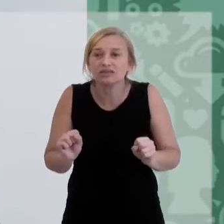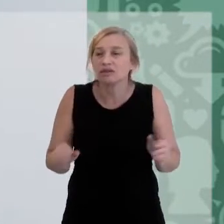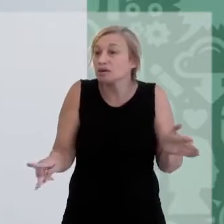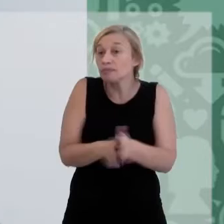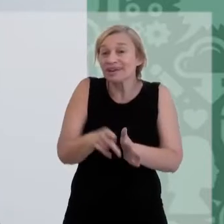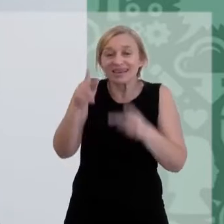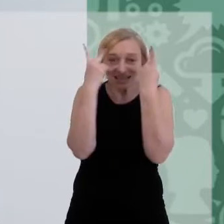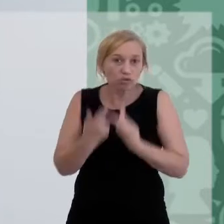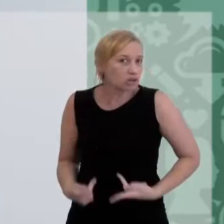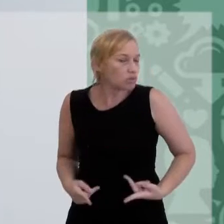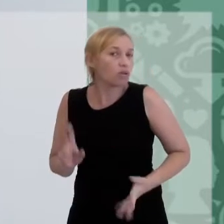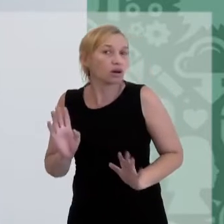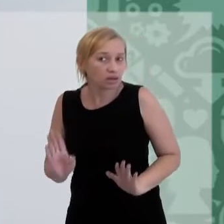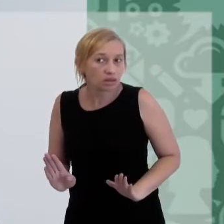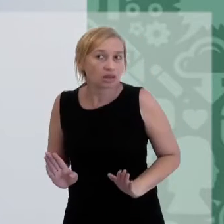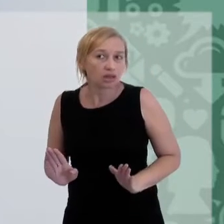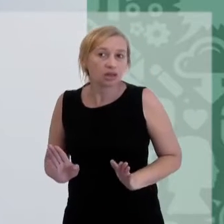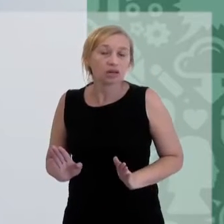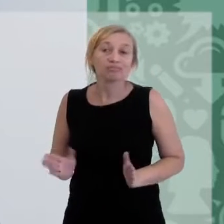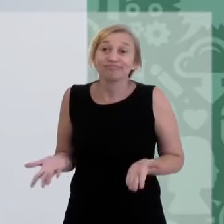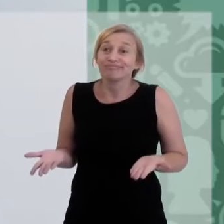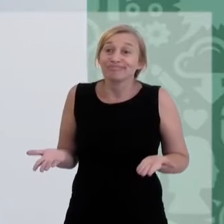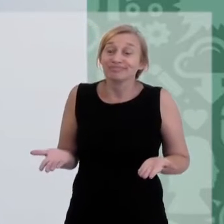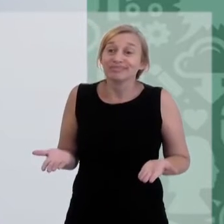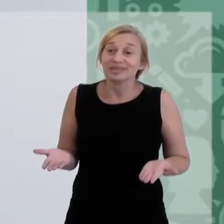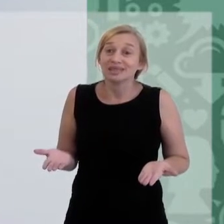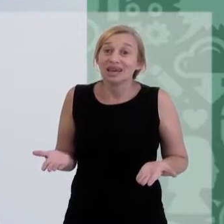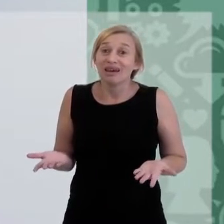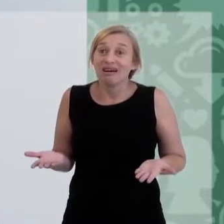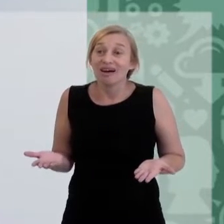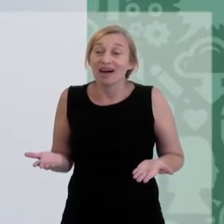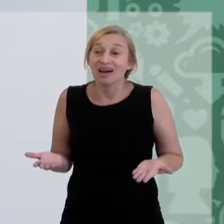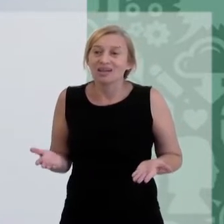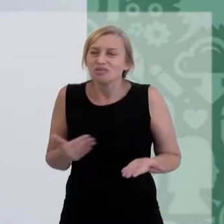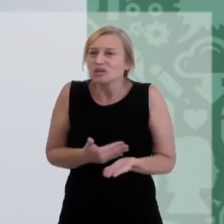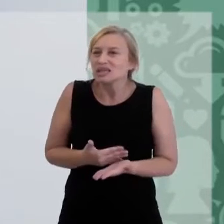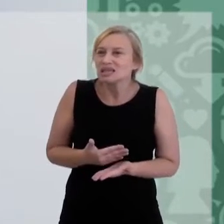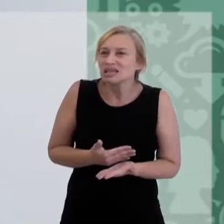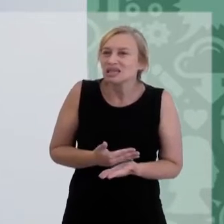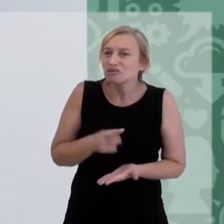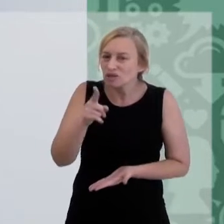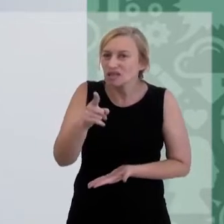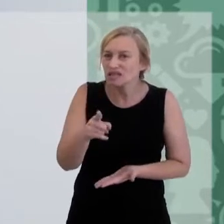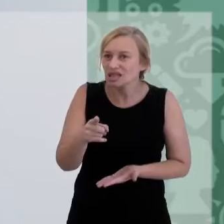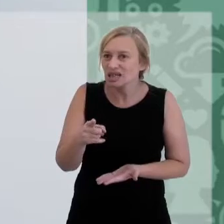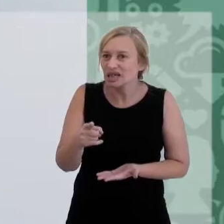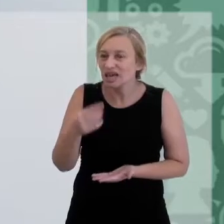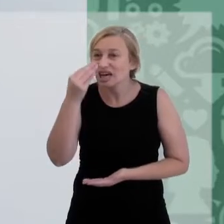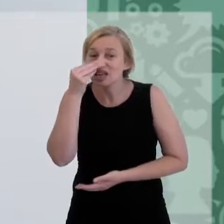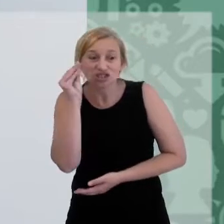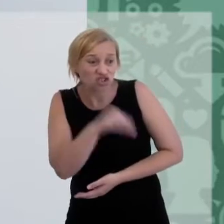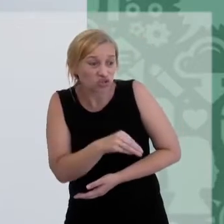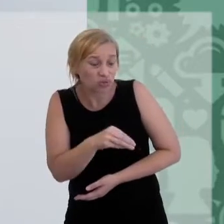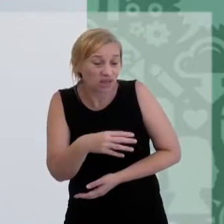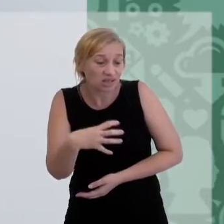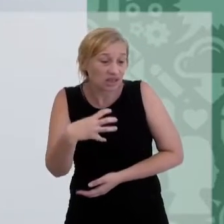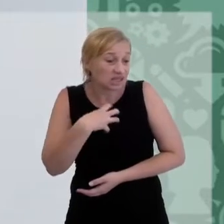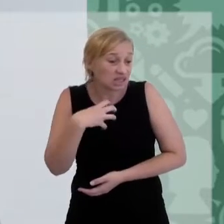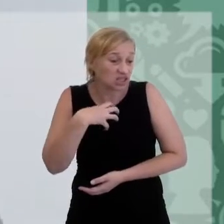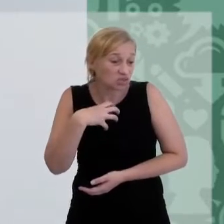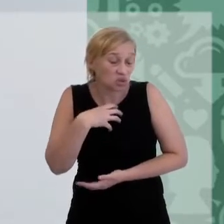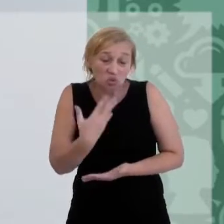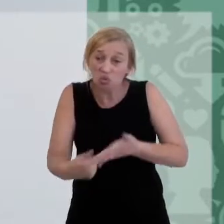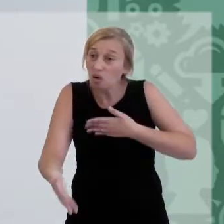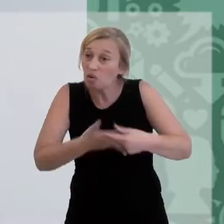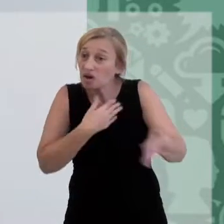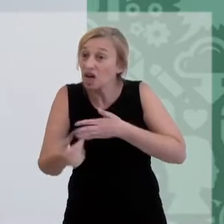do ser humano ter sentimentos, né? E a gente parte do pressuposto de que a partir do momento que você quer negar o seu sentimento, algum